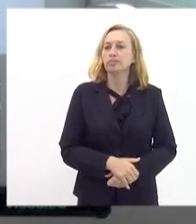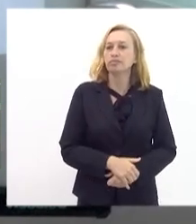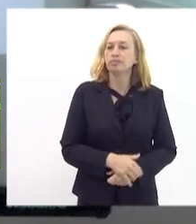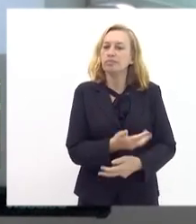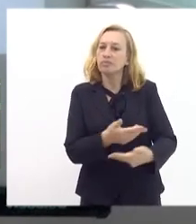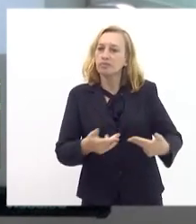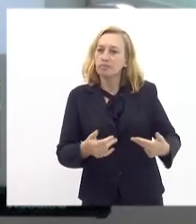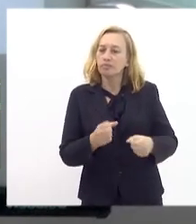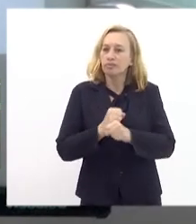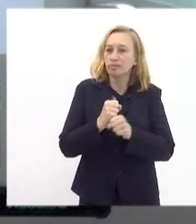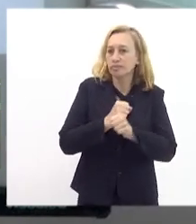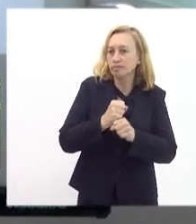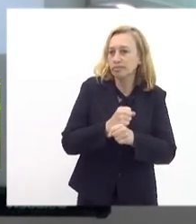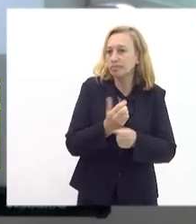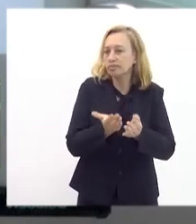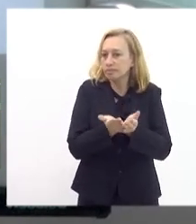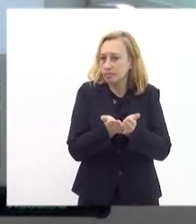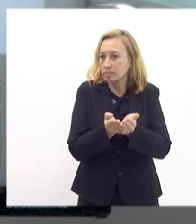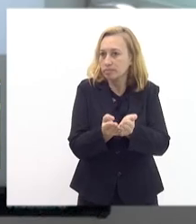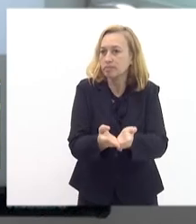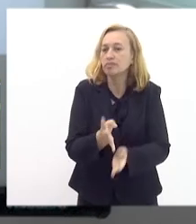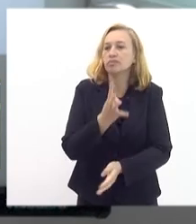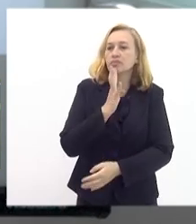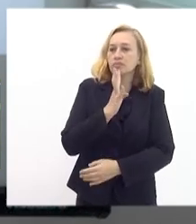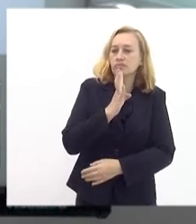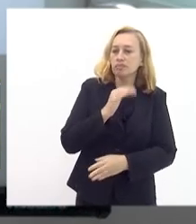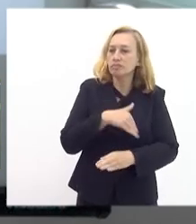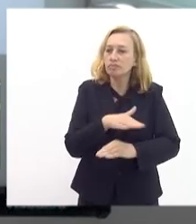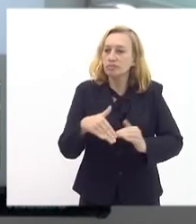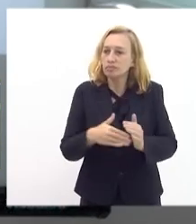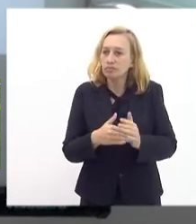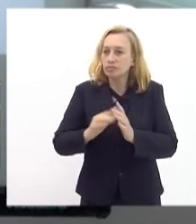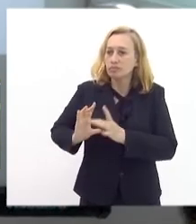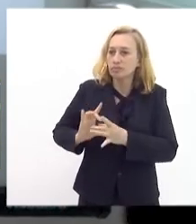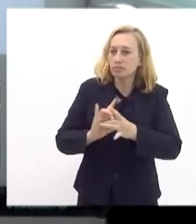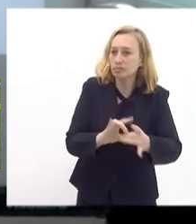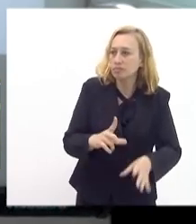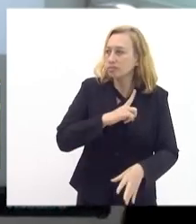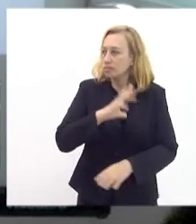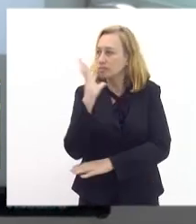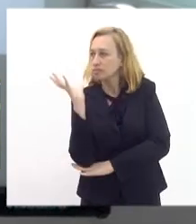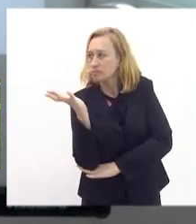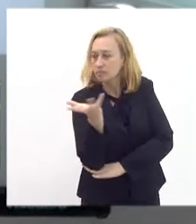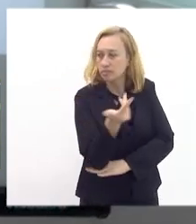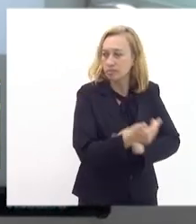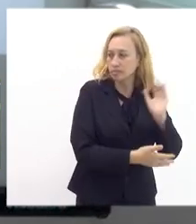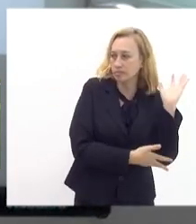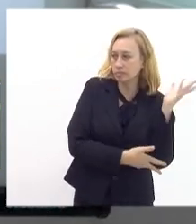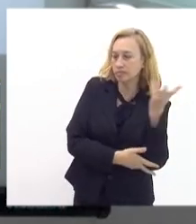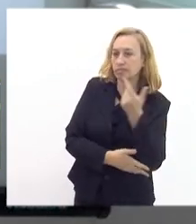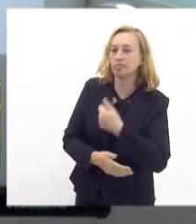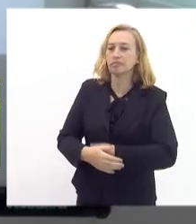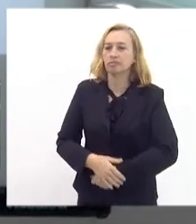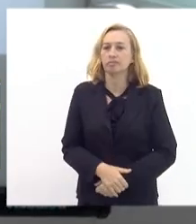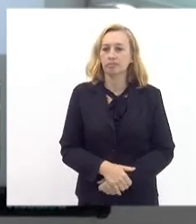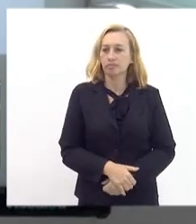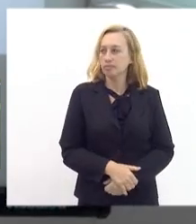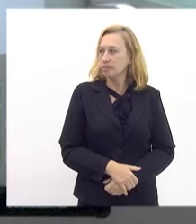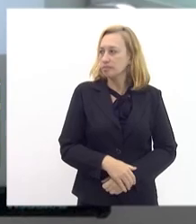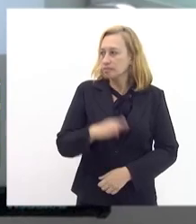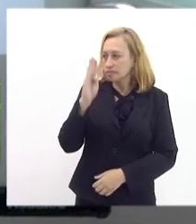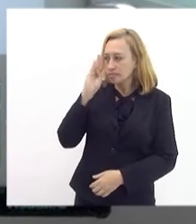há vários anos é temos conhecimento do toda a interação que ela tem comer ambiente elas são